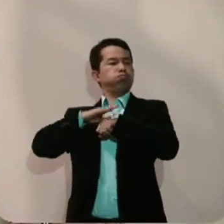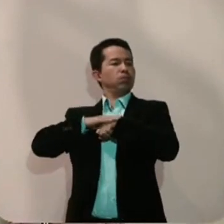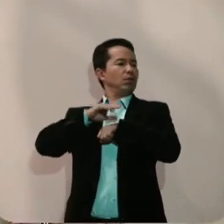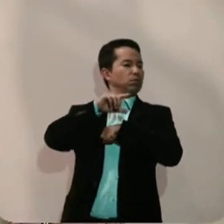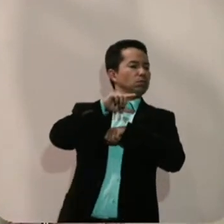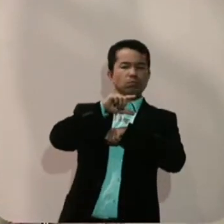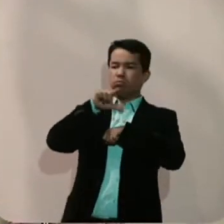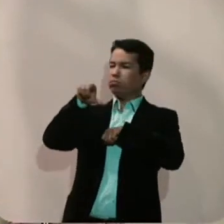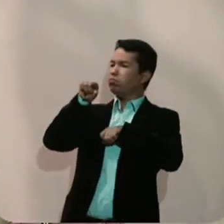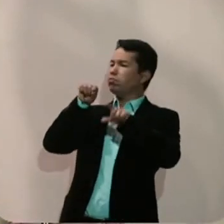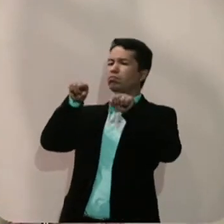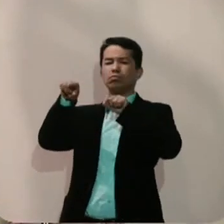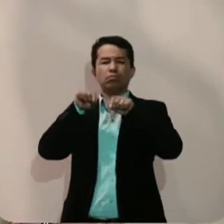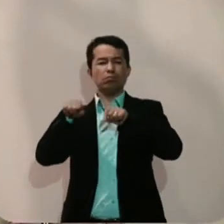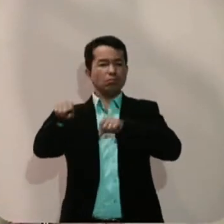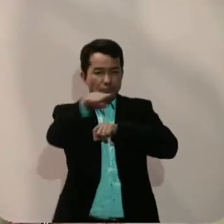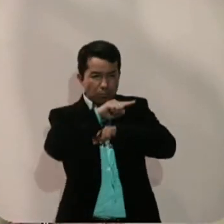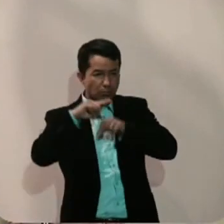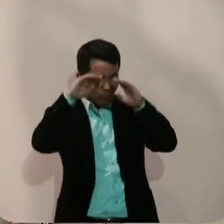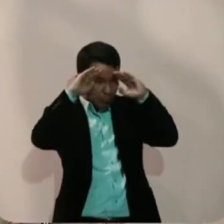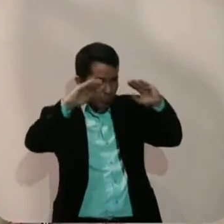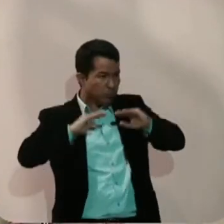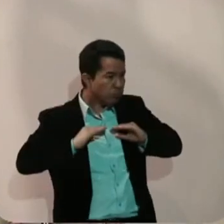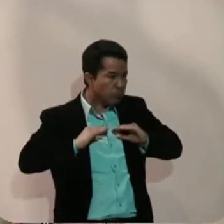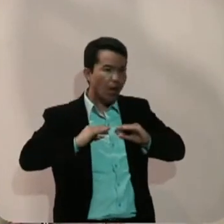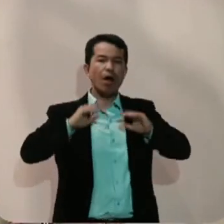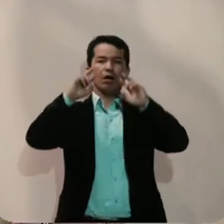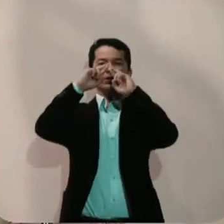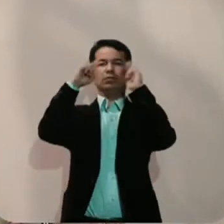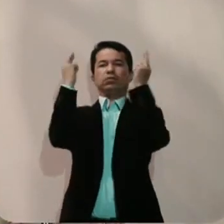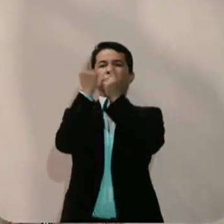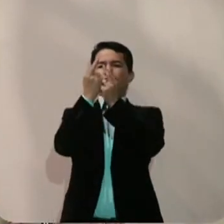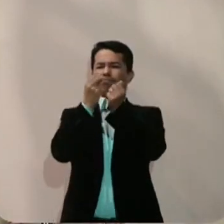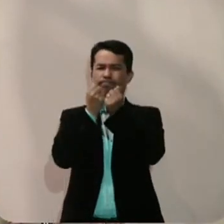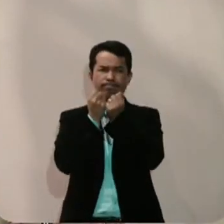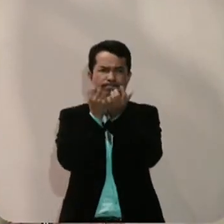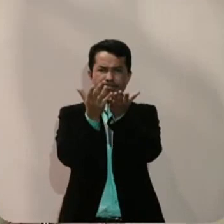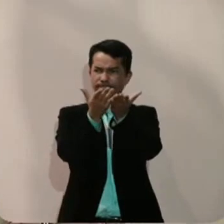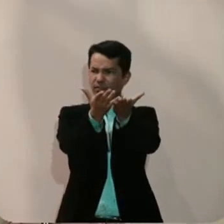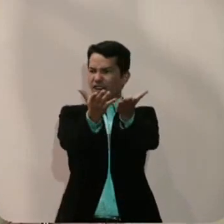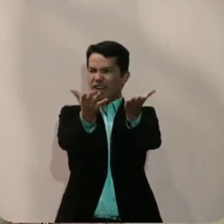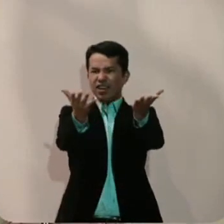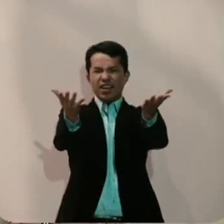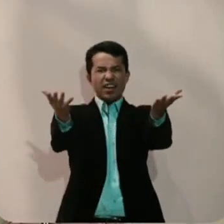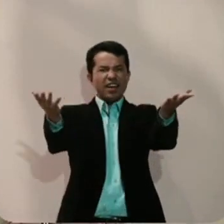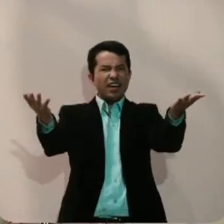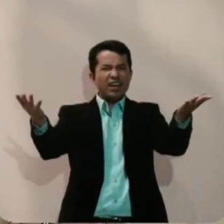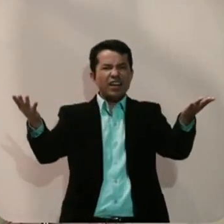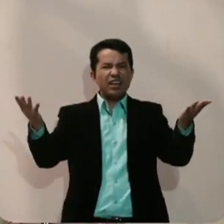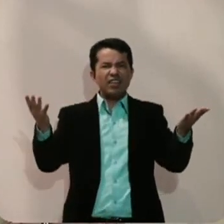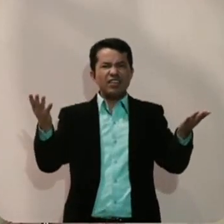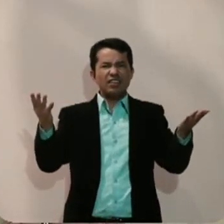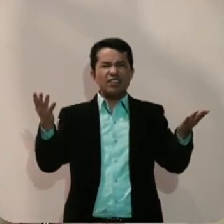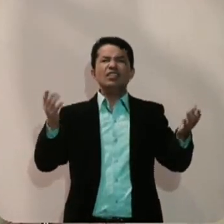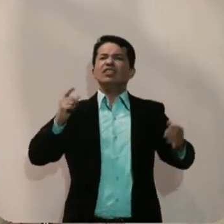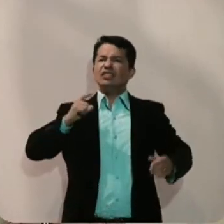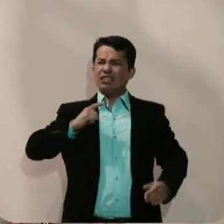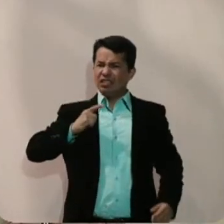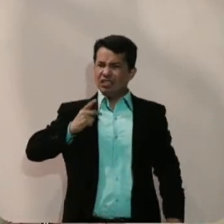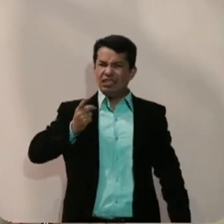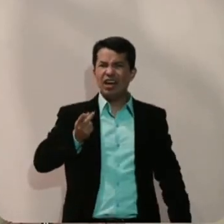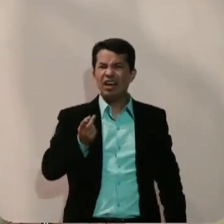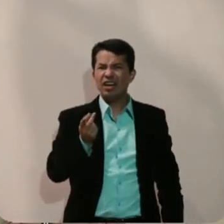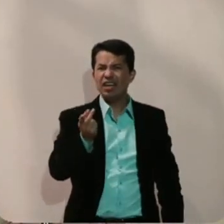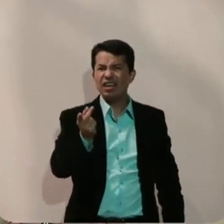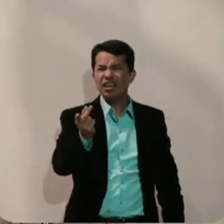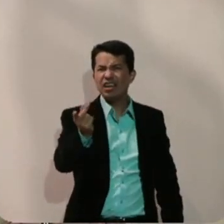reino dEle. Tudo que Ele tem passa a ser nosso, e por toda a eternidade. Não